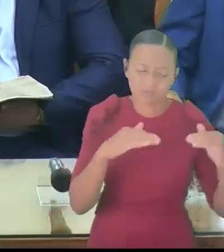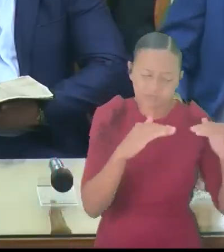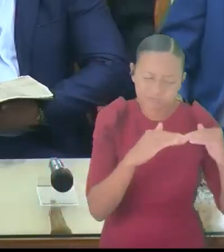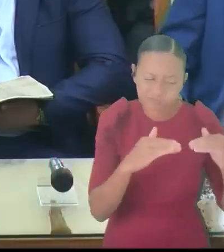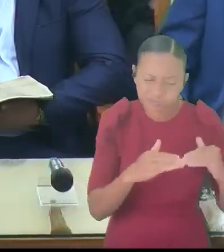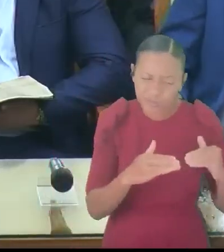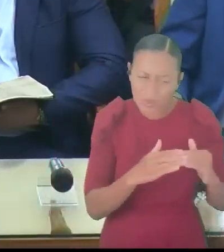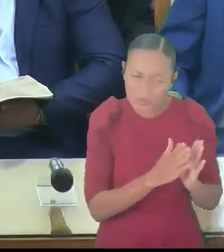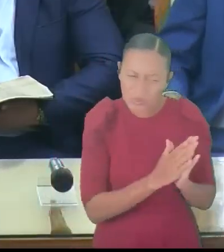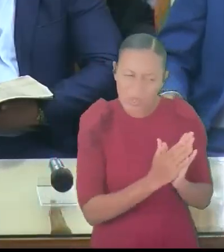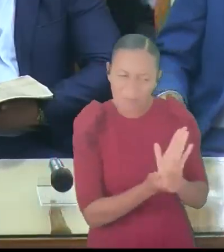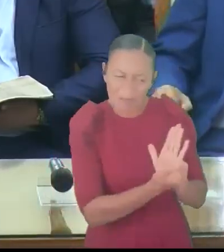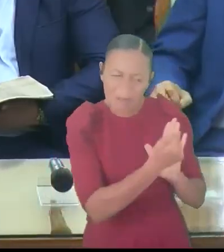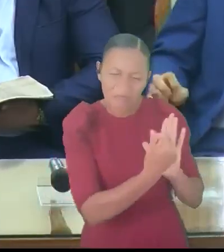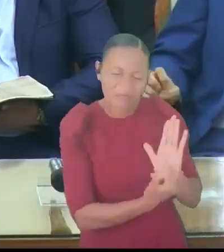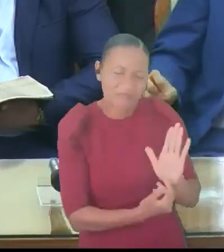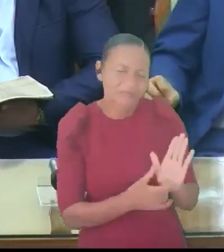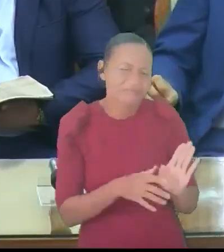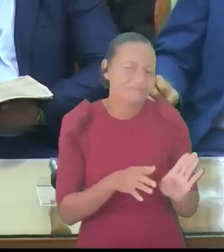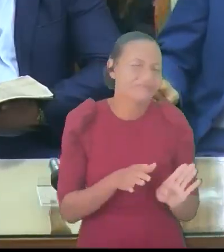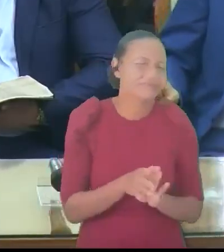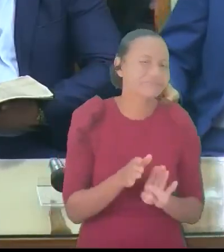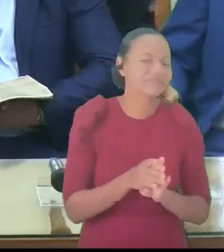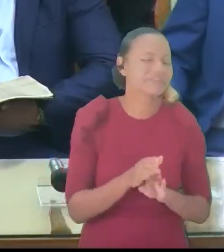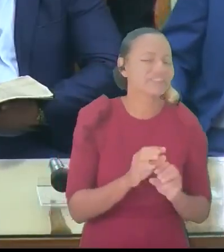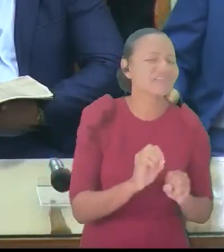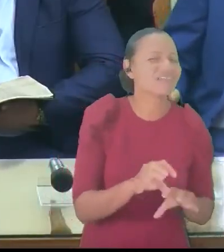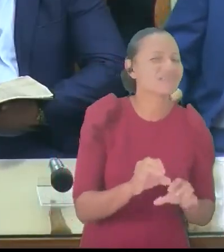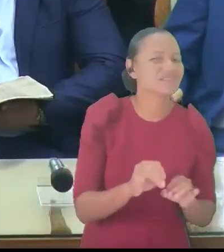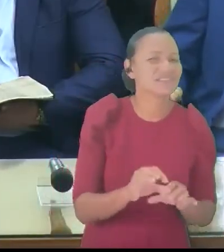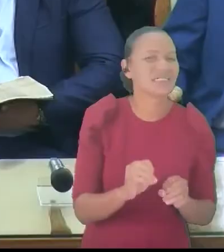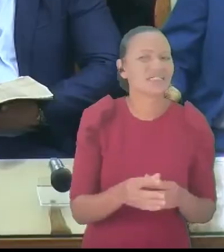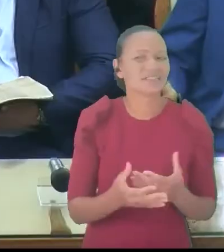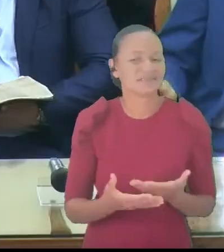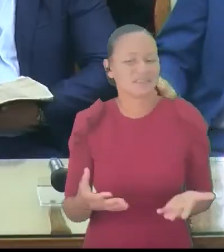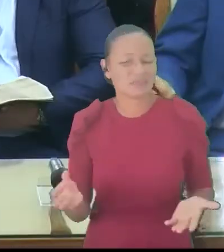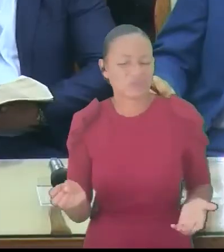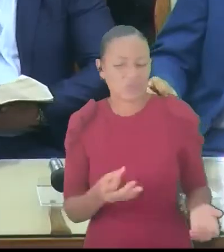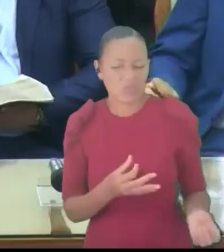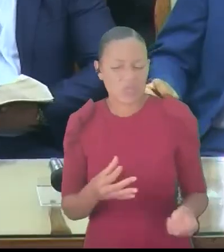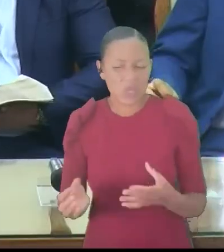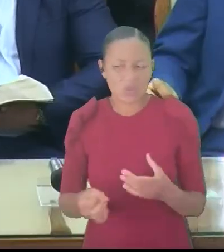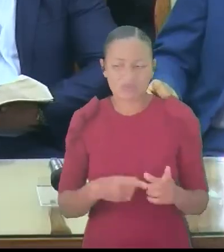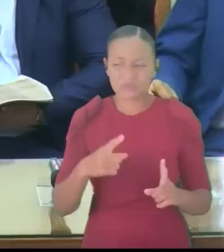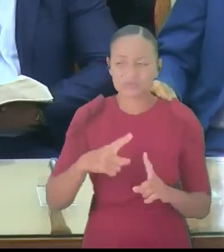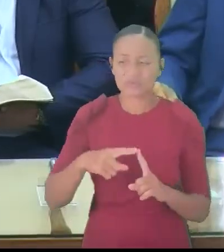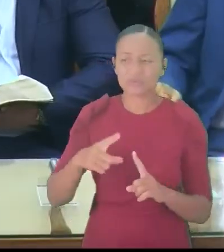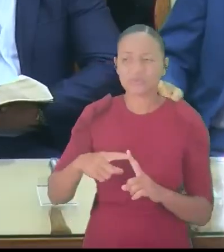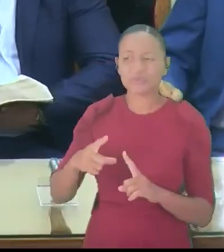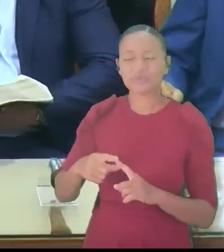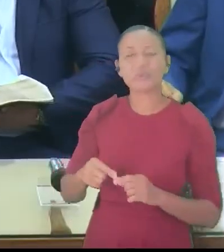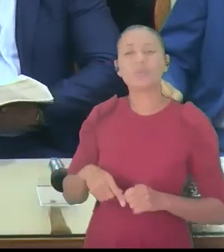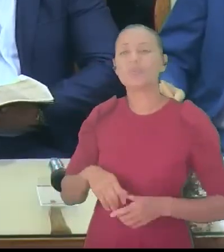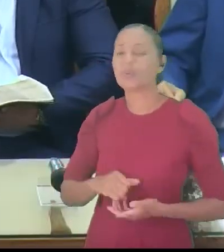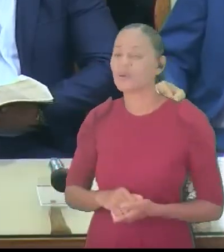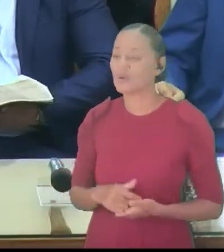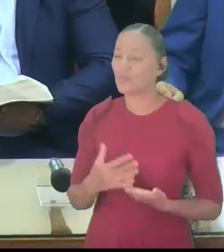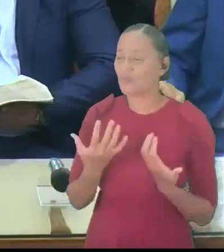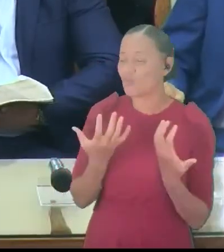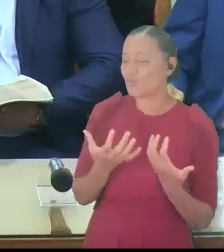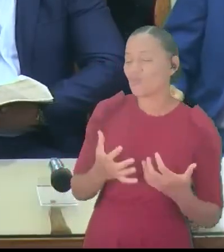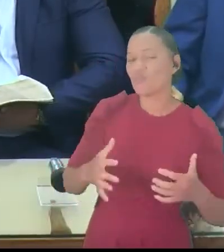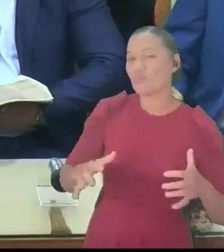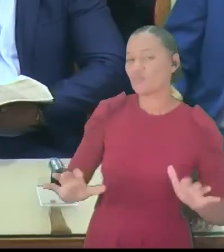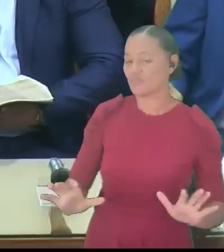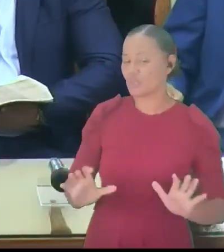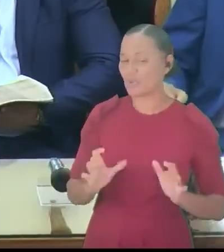lendo nas Escrituras, quem está por trás desse ensinamento, dessa nova modalidade? Quem é que não quer que a palavra